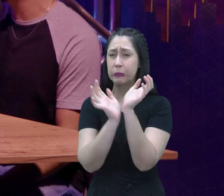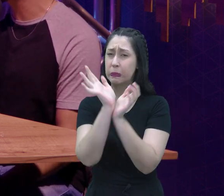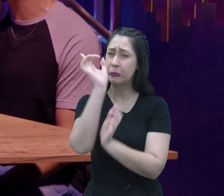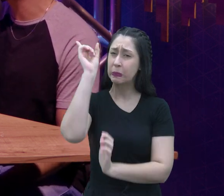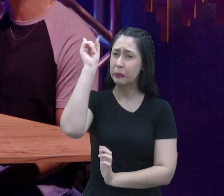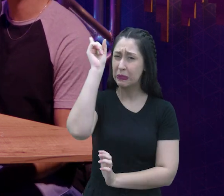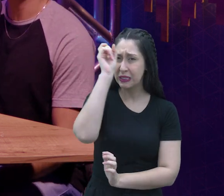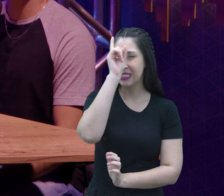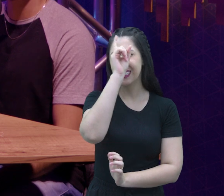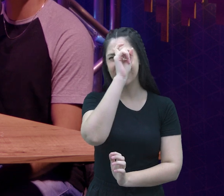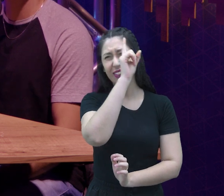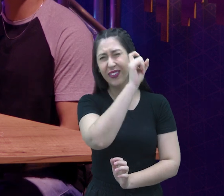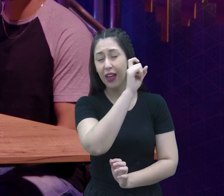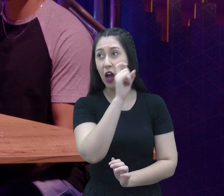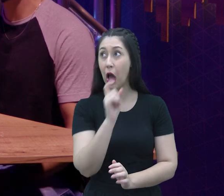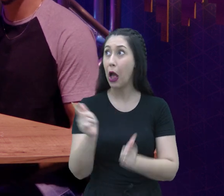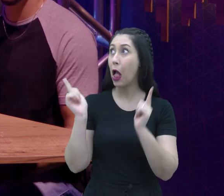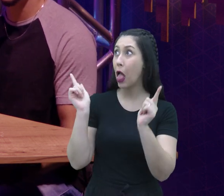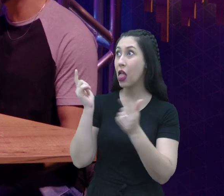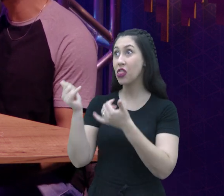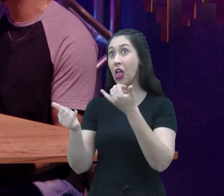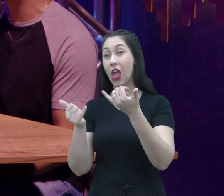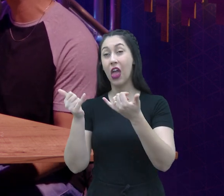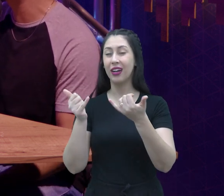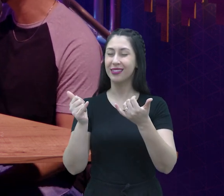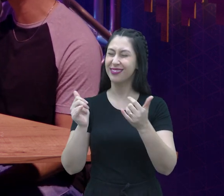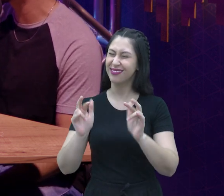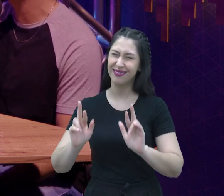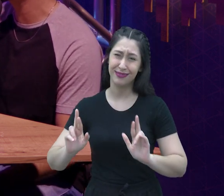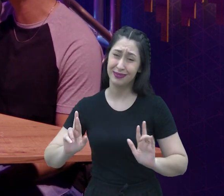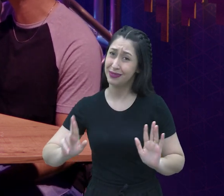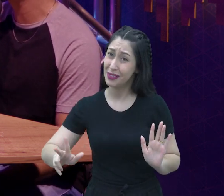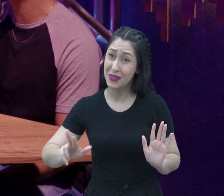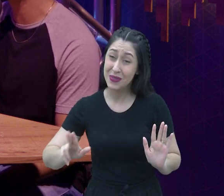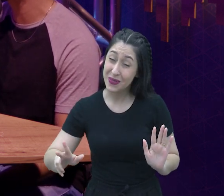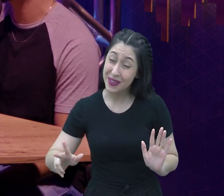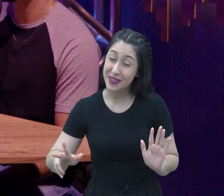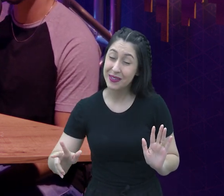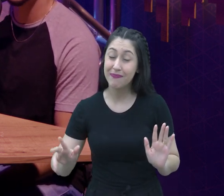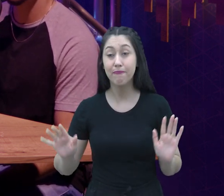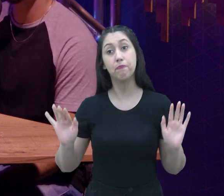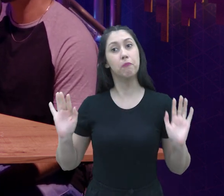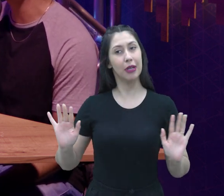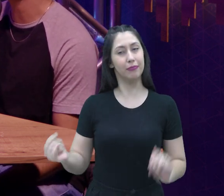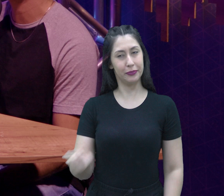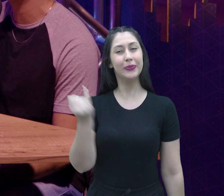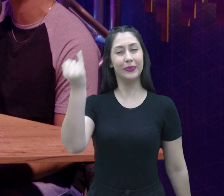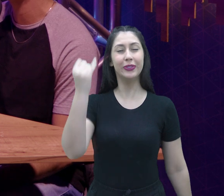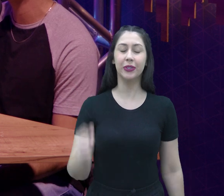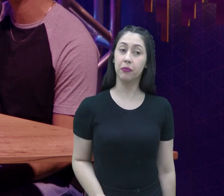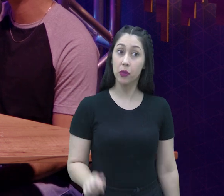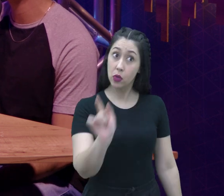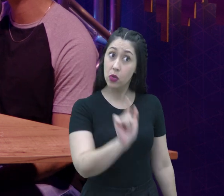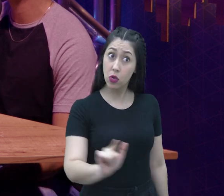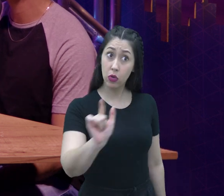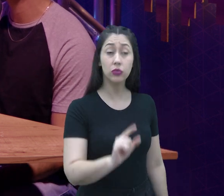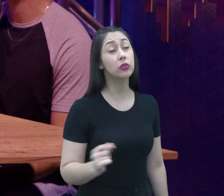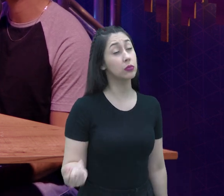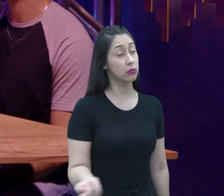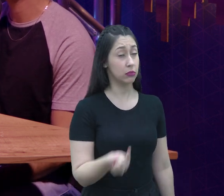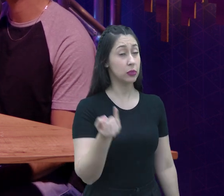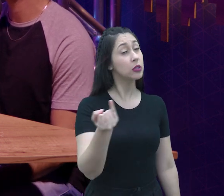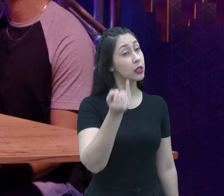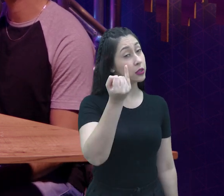né, Vic? Não é tão divertidão e reflexivo, né, como os programas que a gente traz, mas é importante. Lógico, é